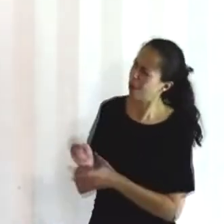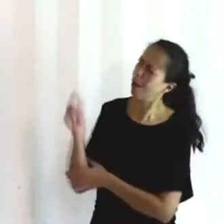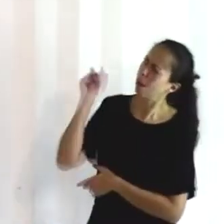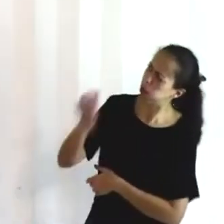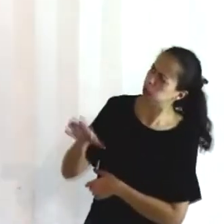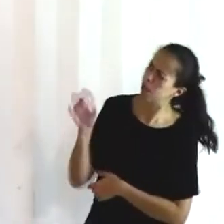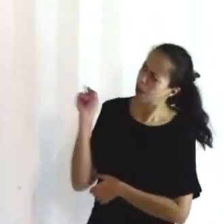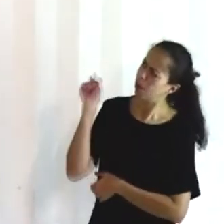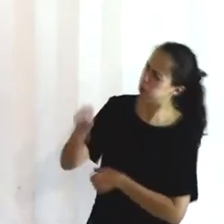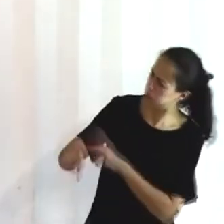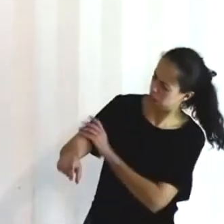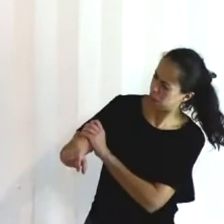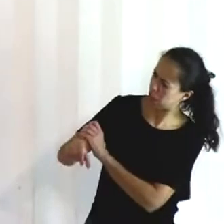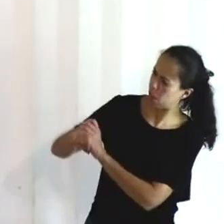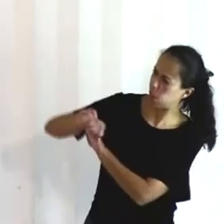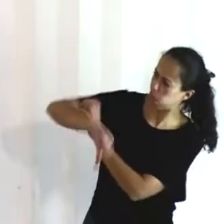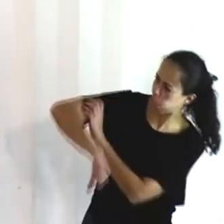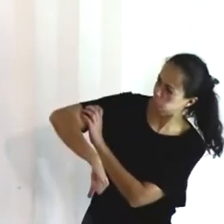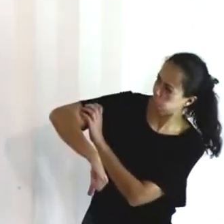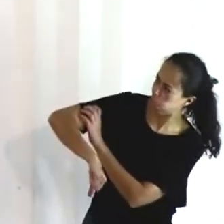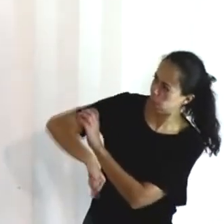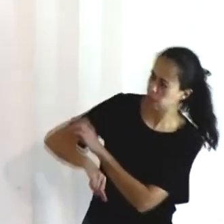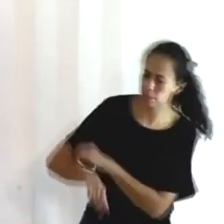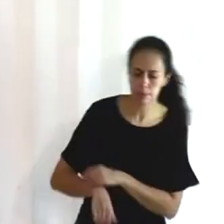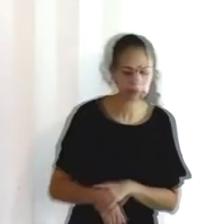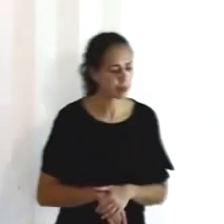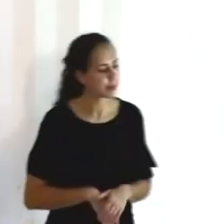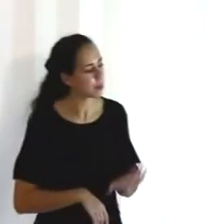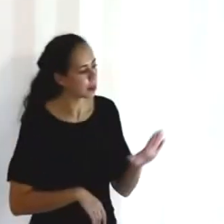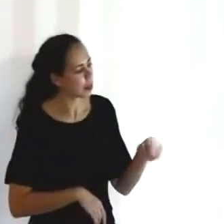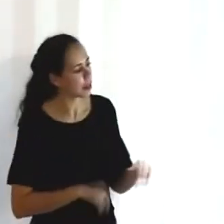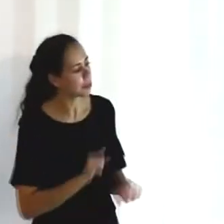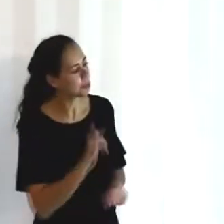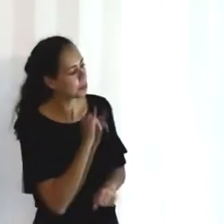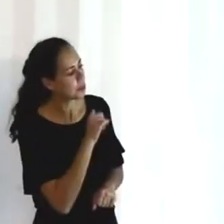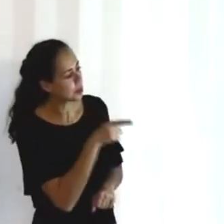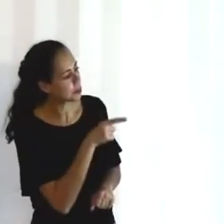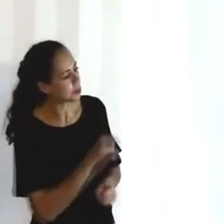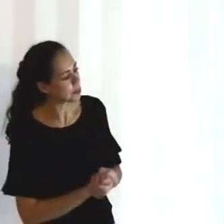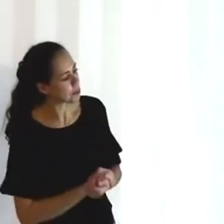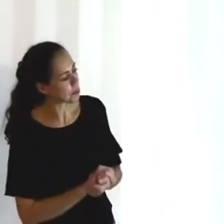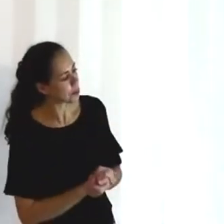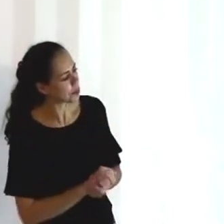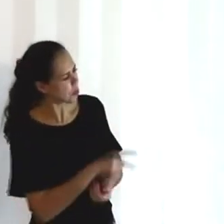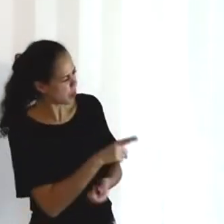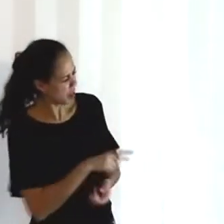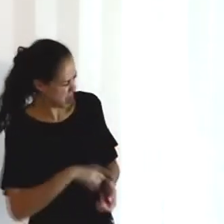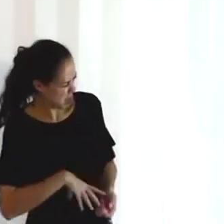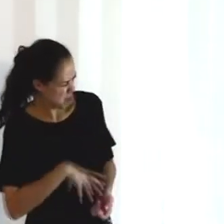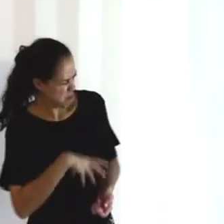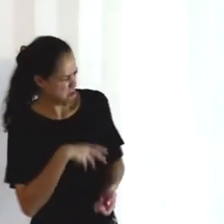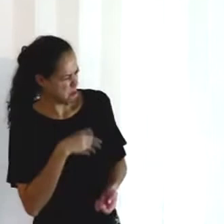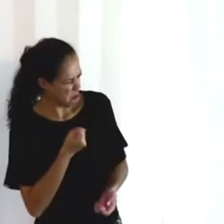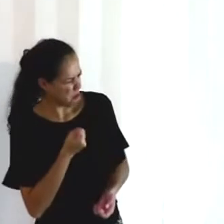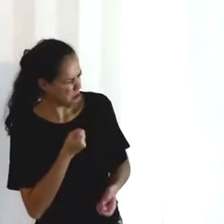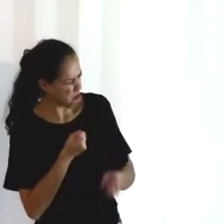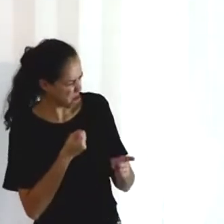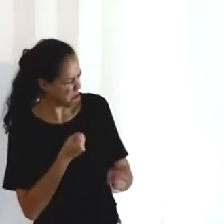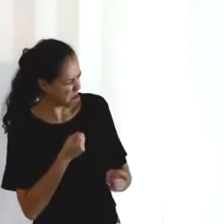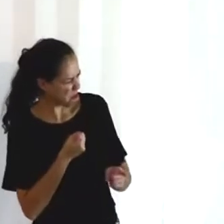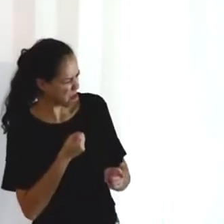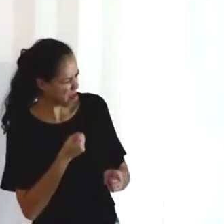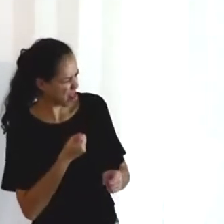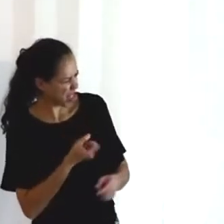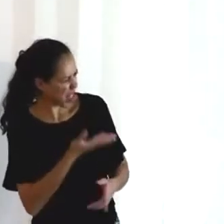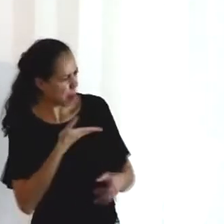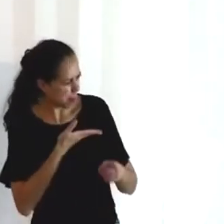argila que eu joguei naquele lençol. Aí o pai disse: então deixa o pai te falar uma coisa. Sabe aquela raiva que você tem dos seus amiguinhos da escola?